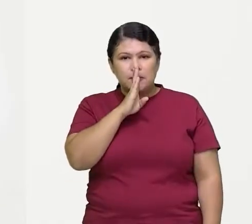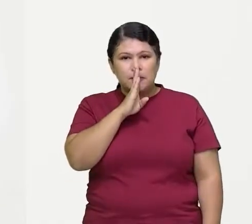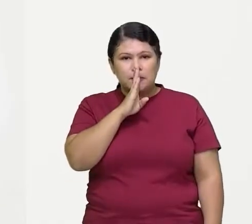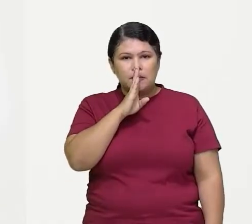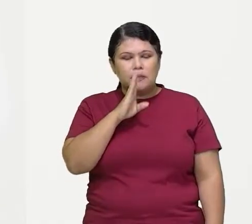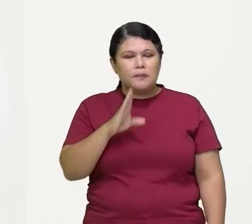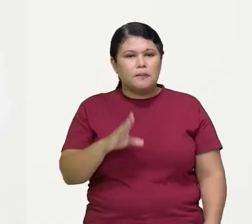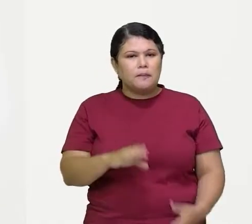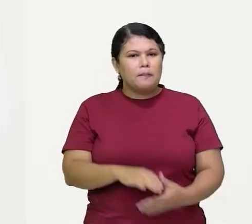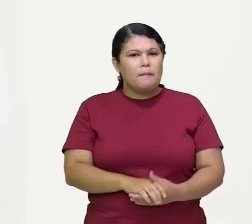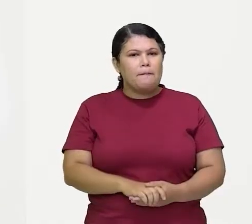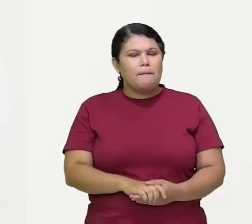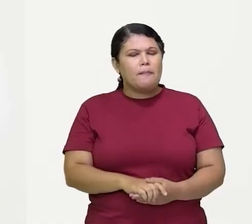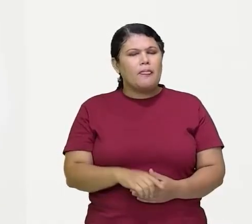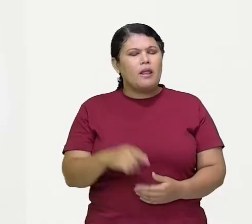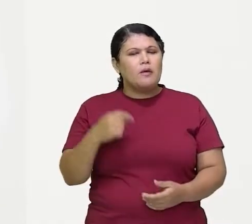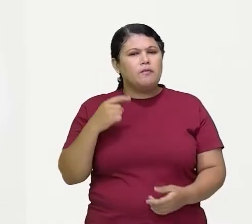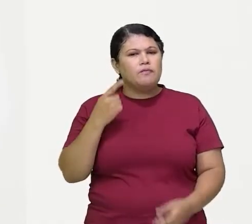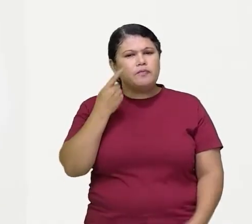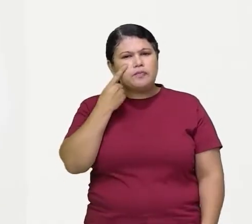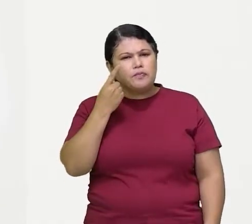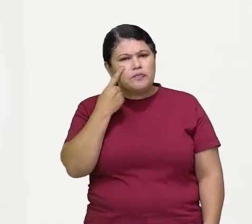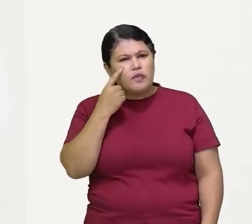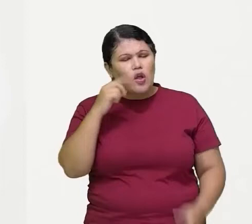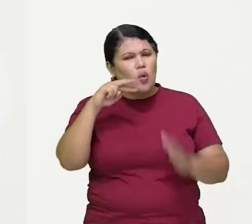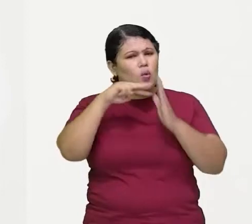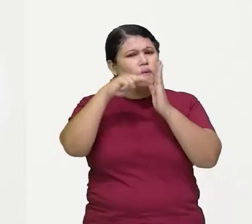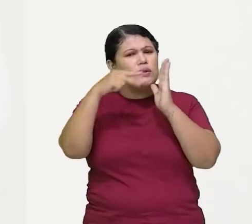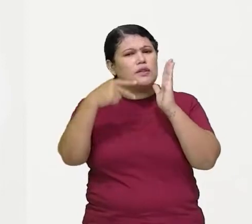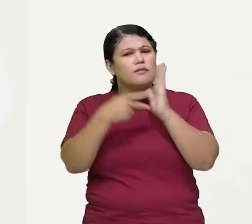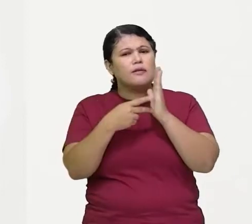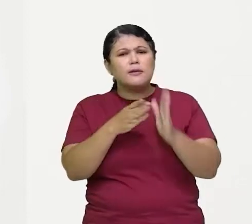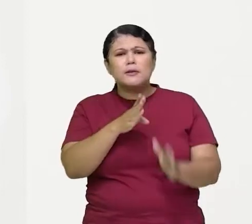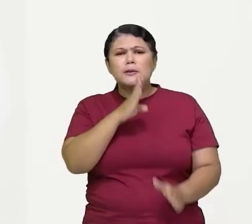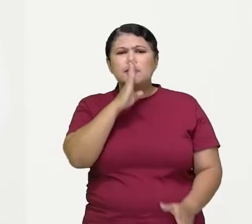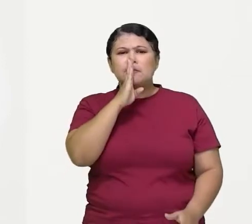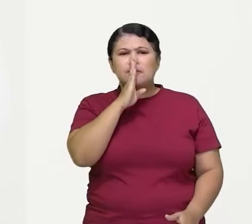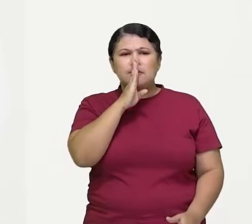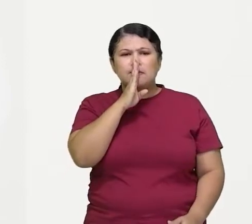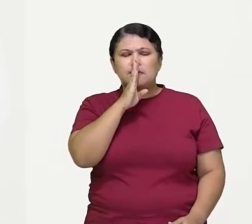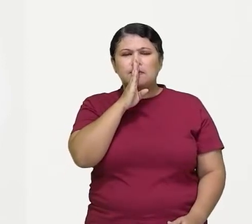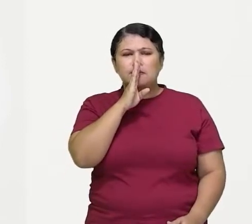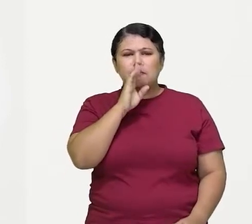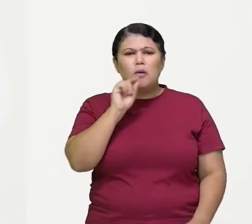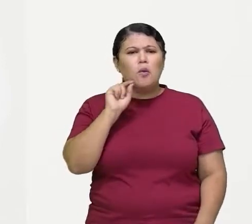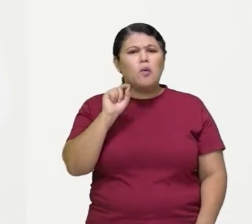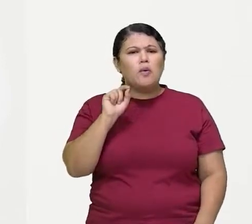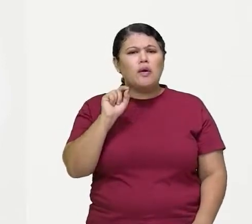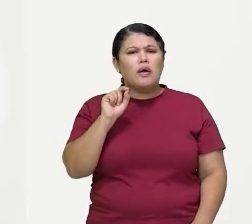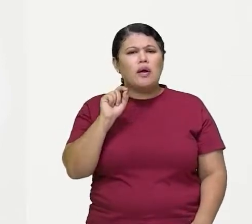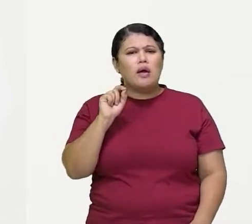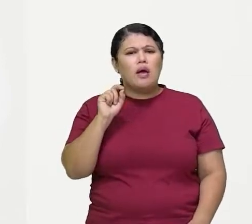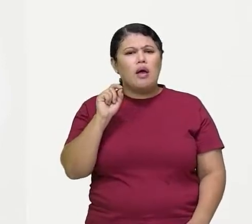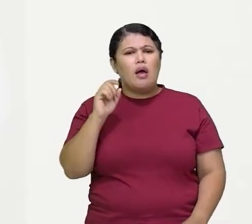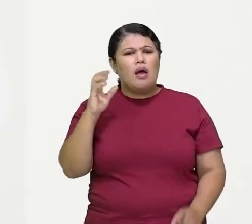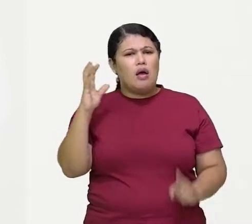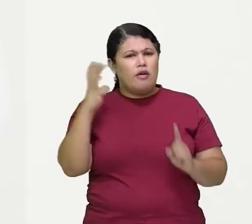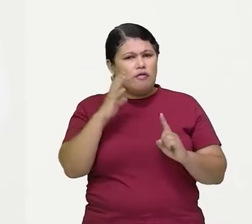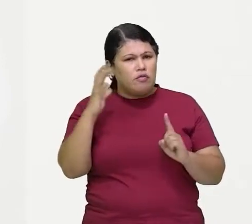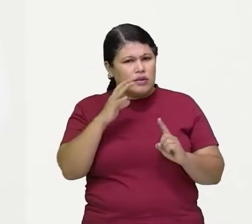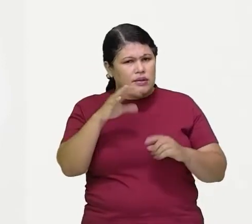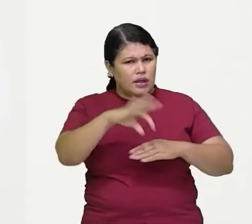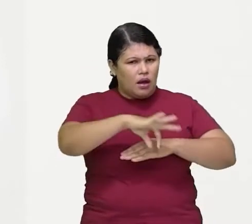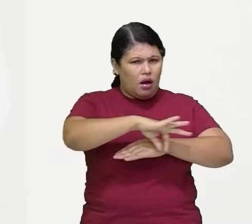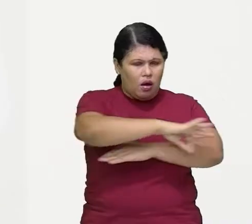primeira. Eu gostaria que vocês vissem o significado. A palavra silenciosa está se referindo